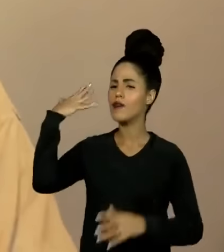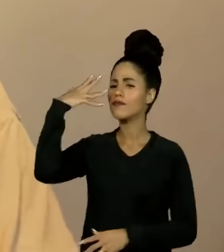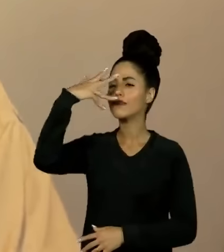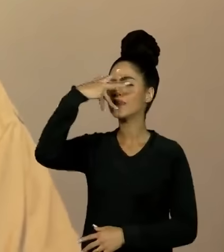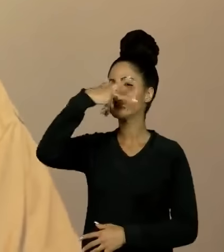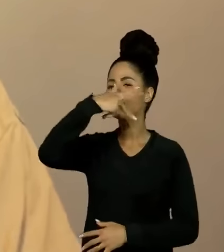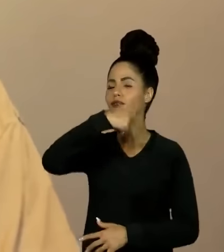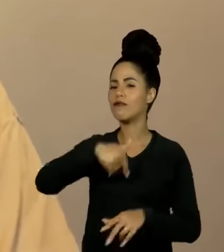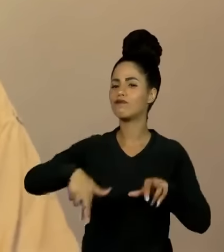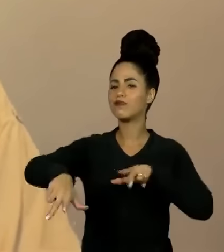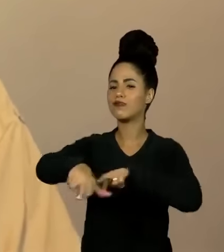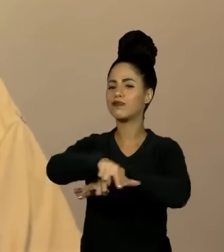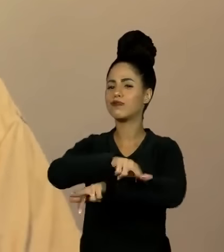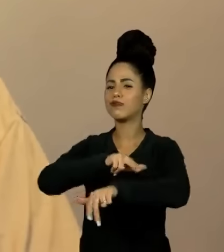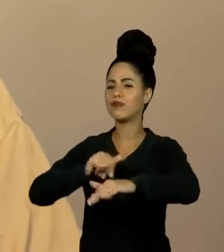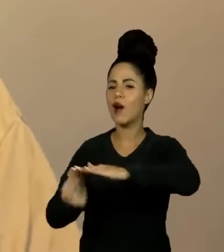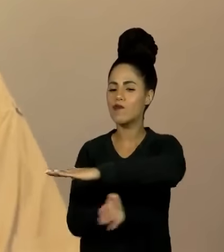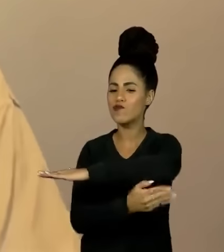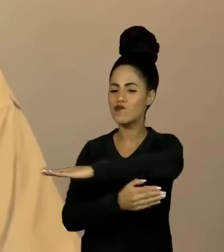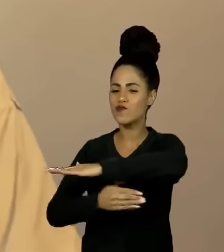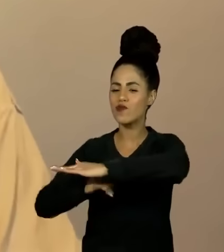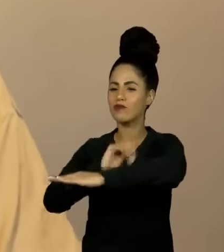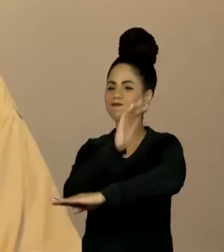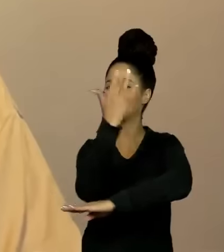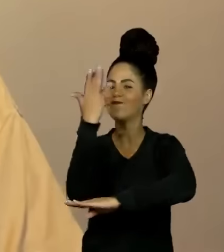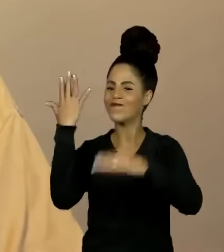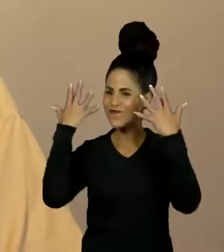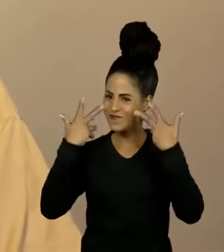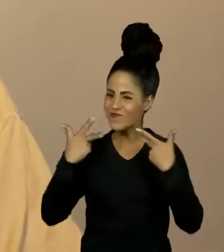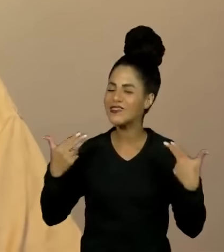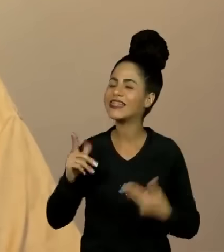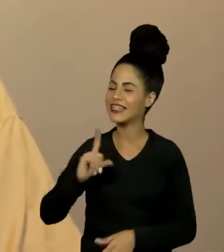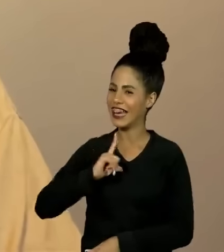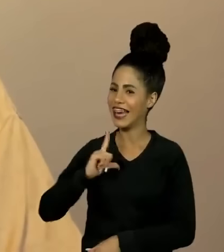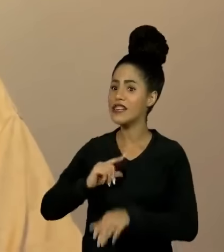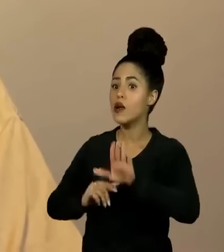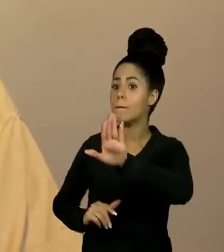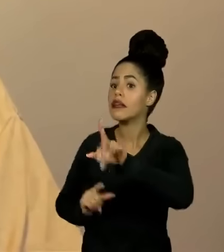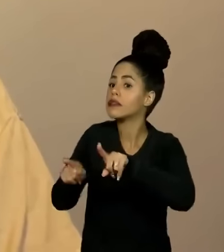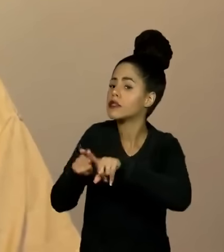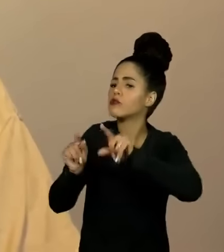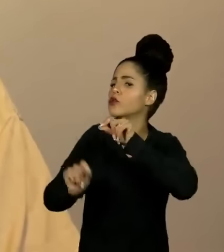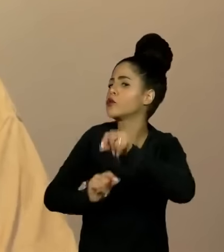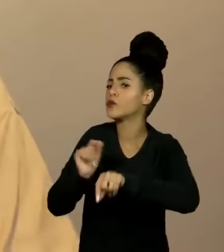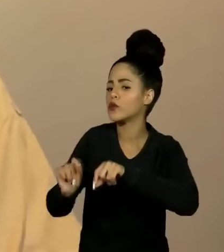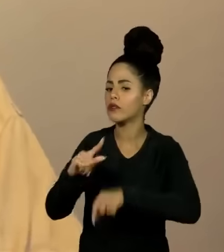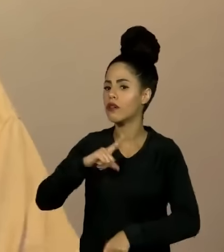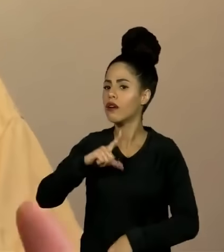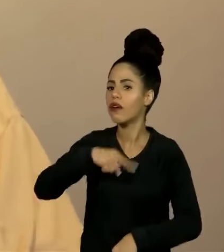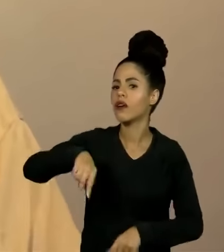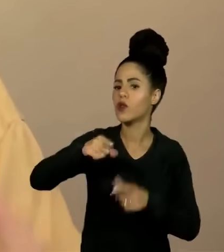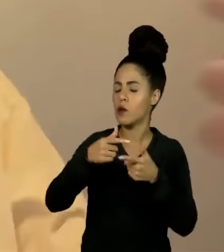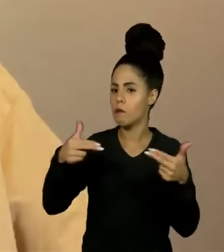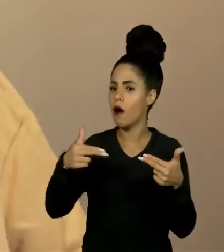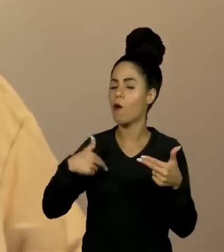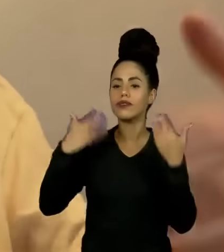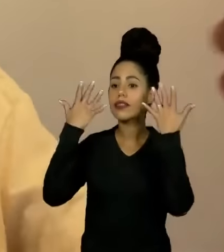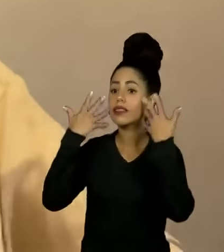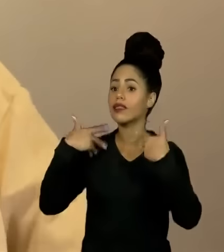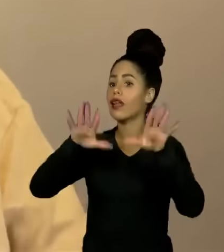uma diversidade fabulosa de animais. Mas, junto com isso, há uma complexidade